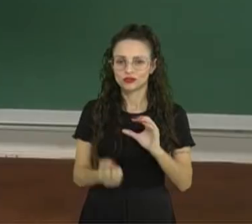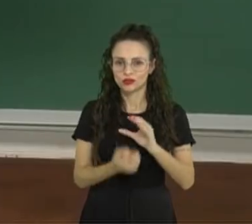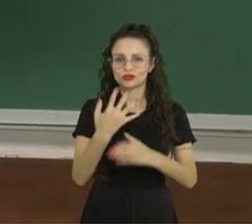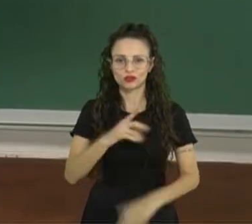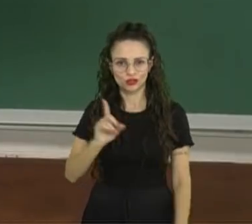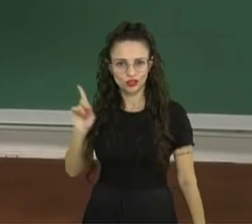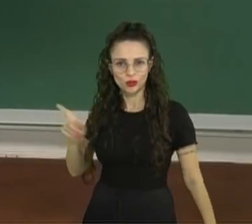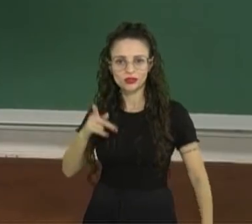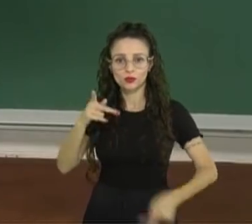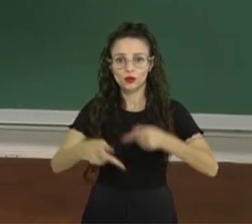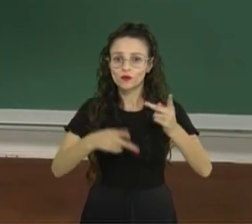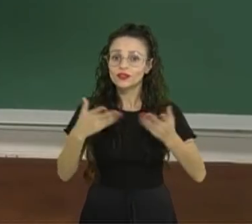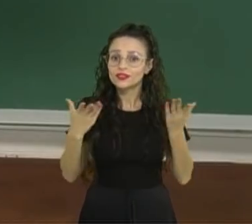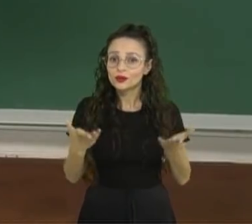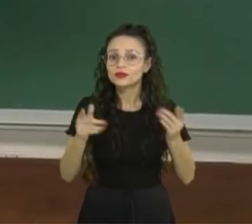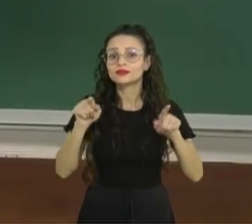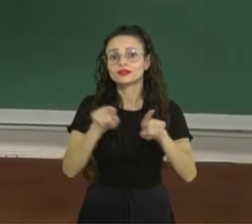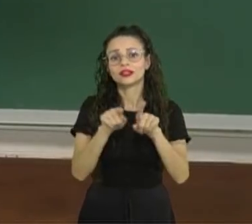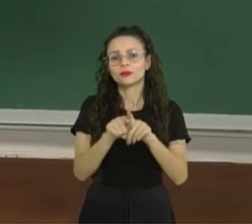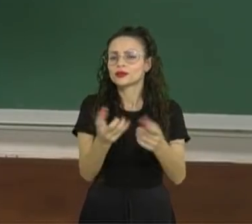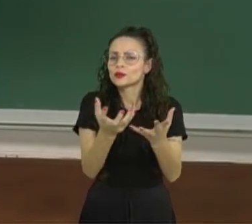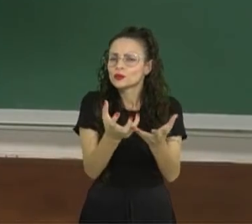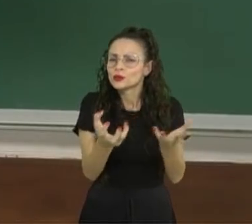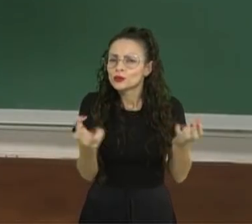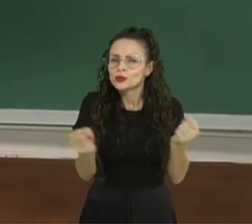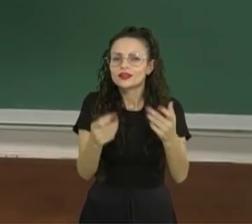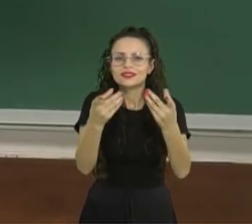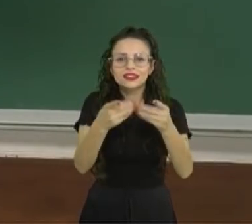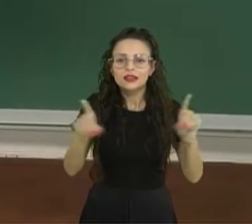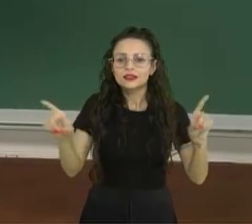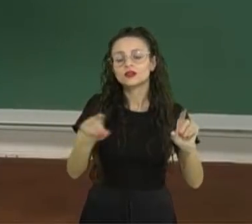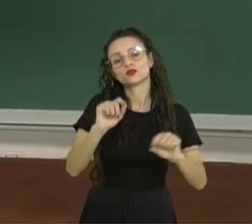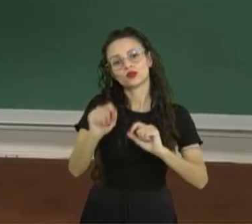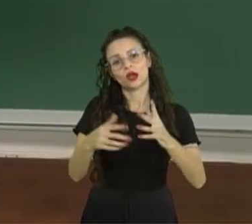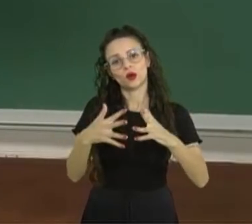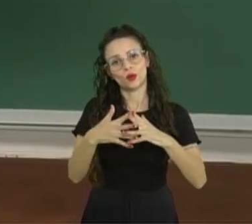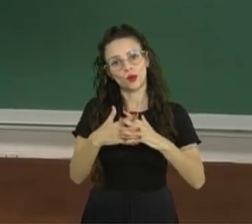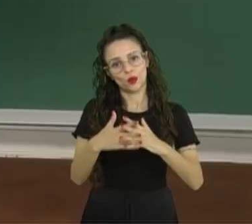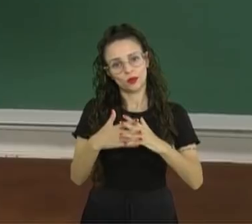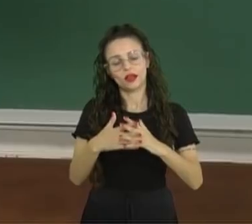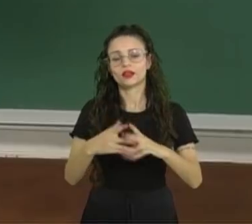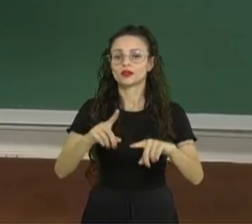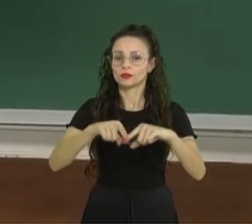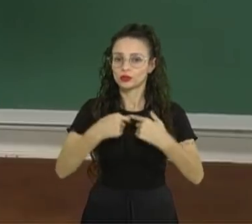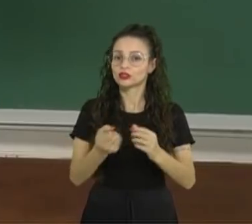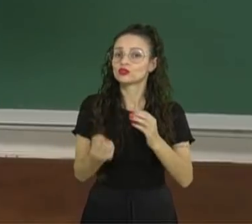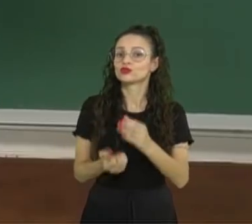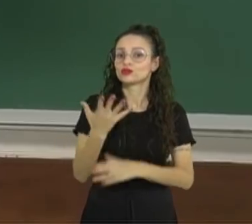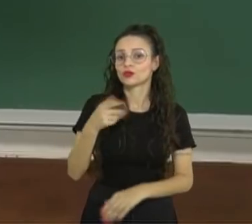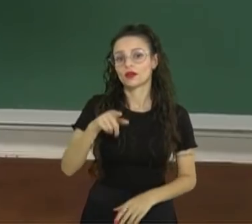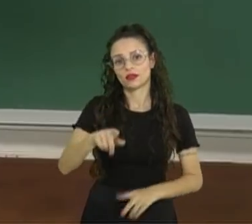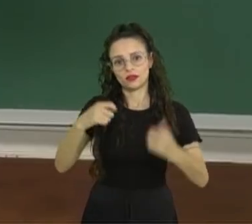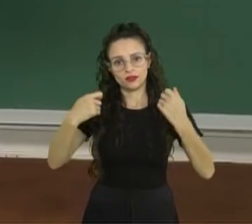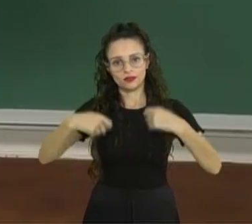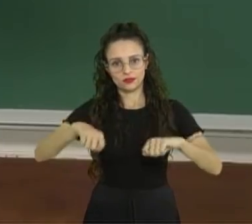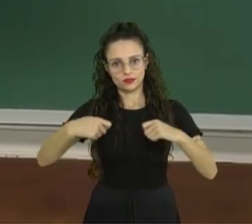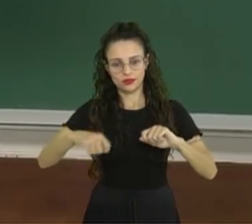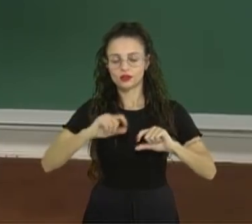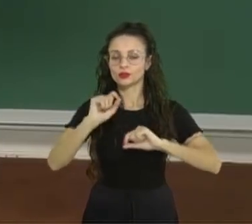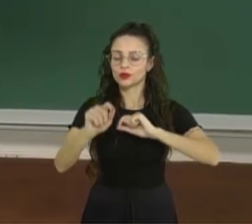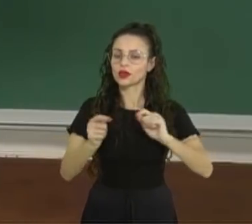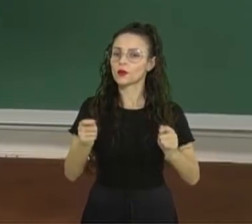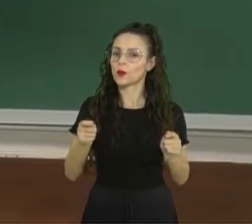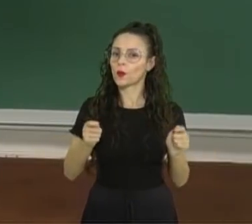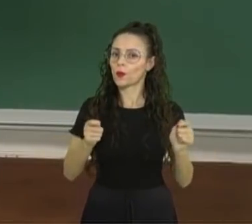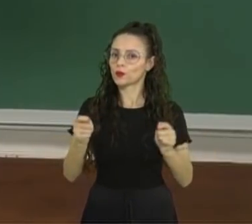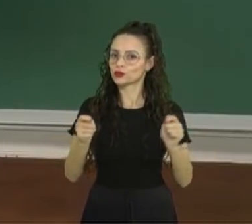Mesopotâmia. Mesma coisa, região seca, desértica, condições extremamente complicadas, por isso surgiu essa necessidade de um